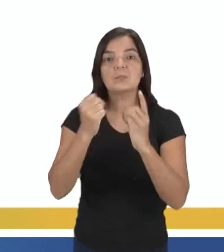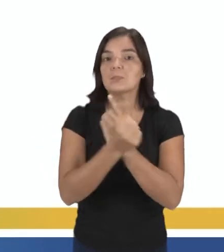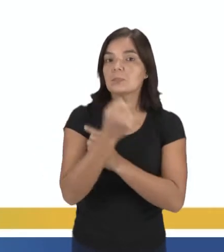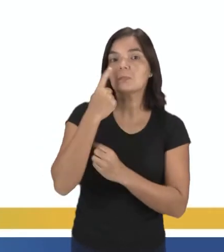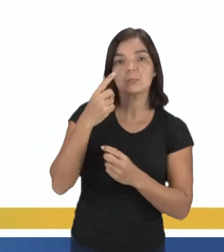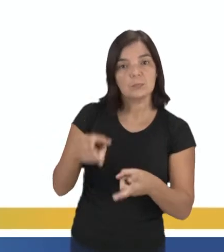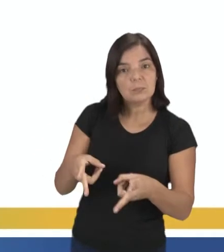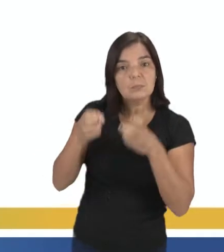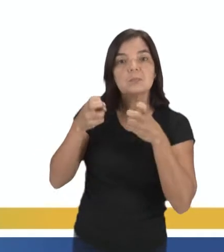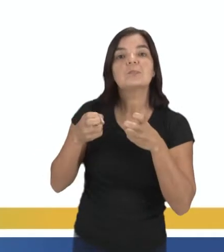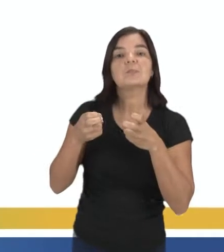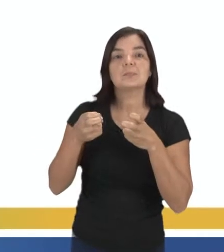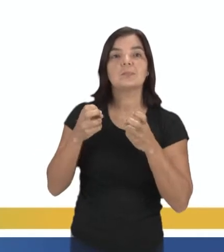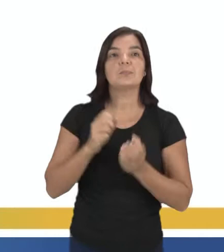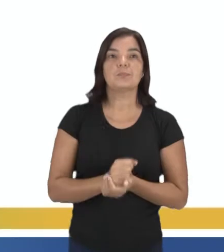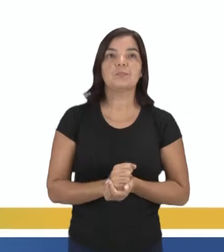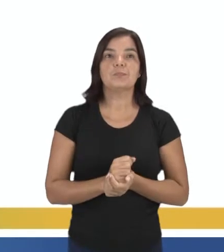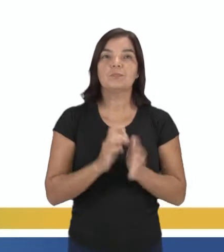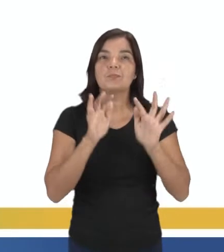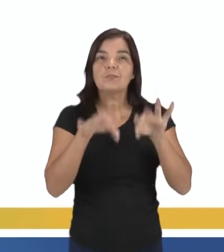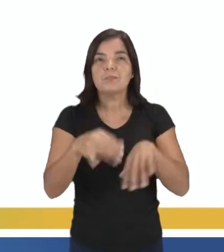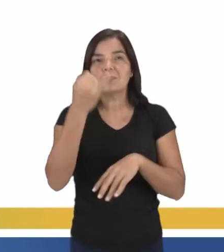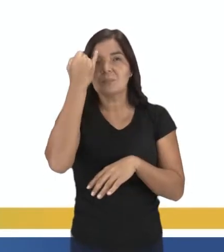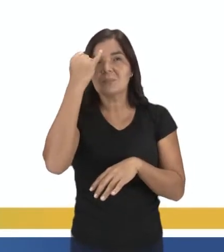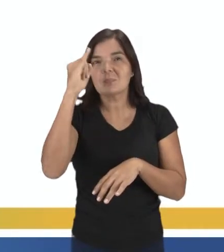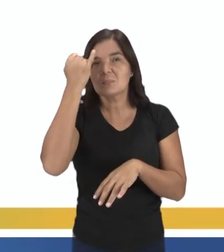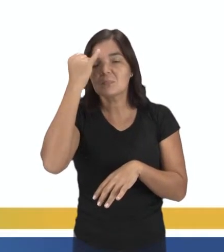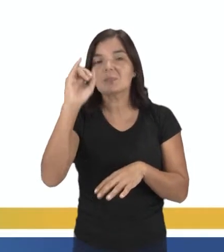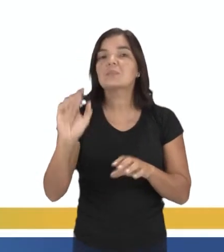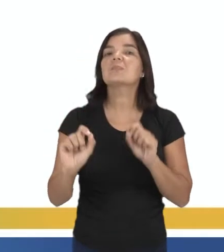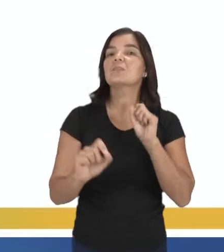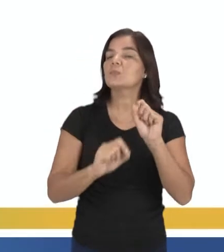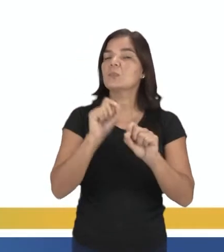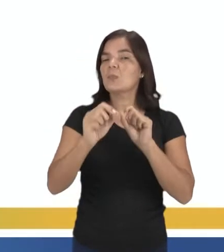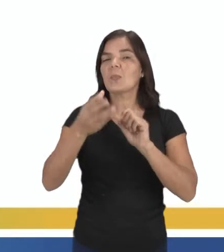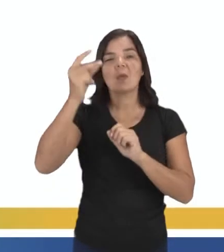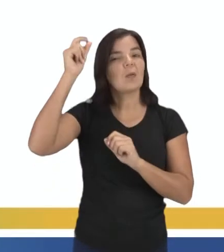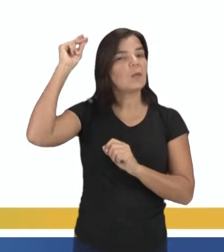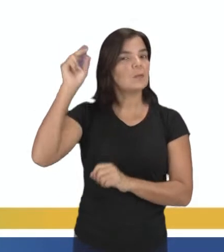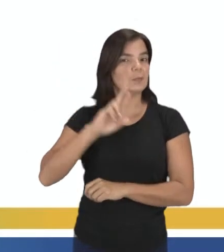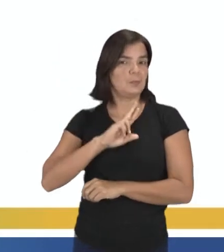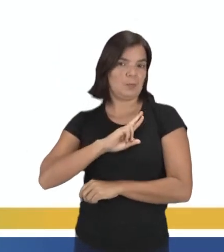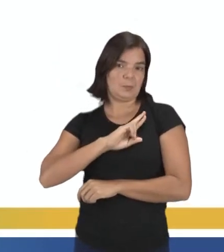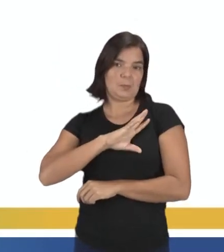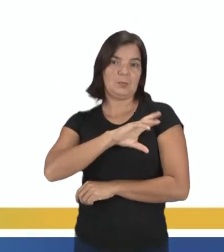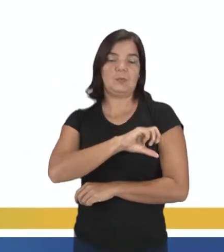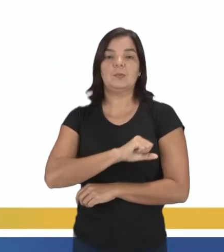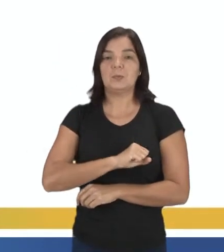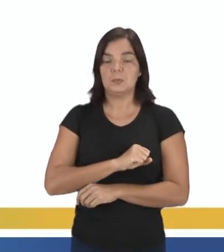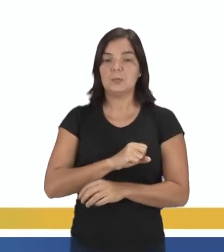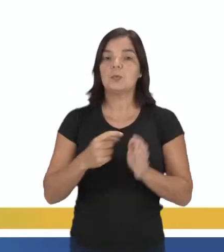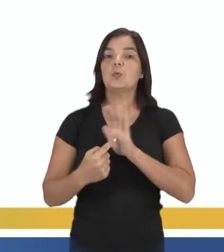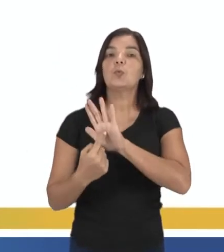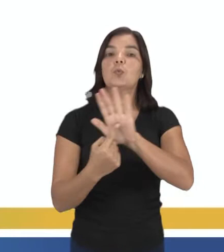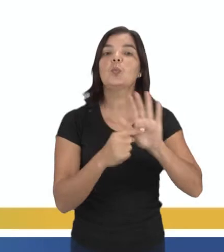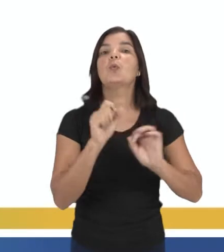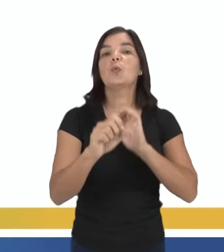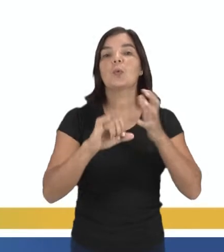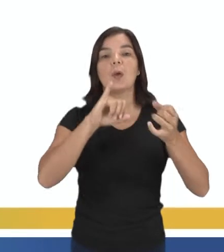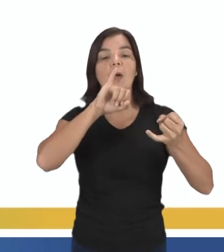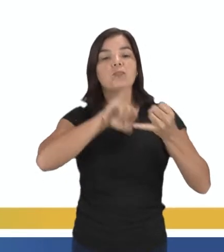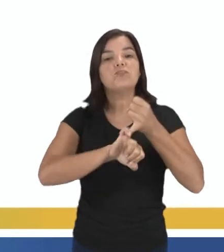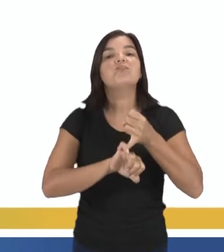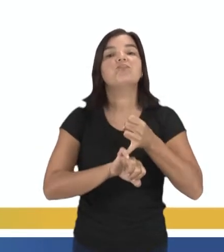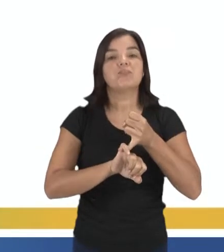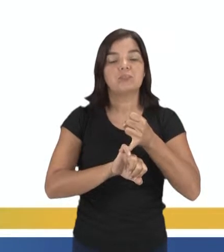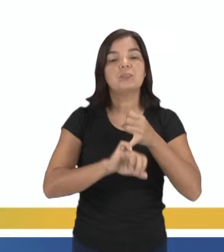vistas também. O fim das idealizações, que ficou lá para o romantismo, retratava o adultério, que é um